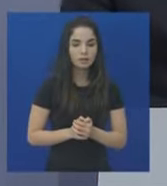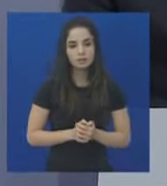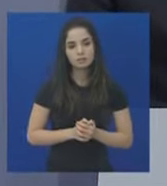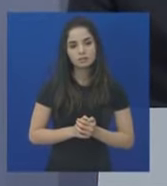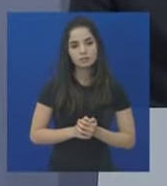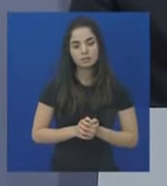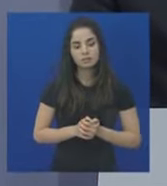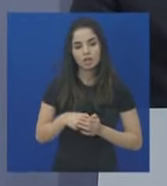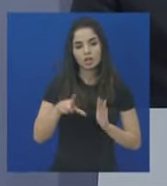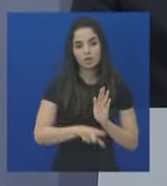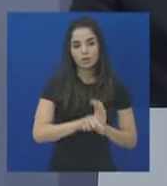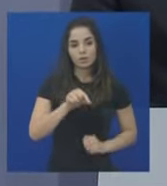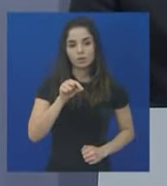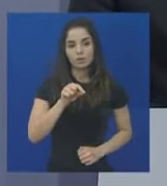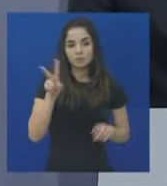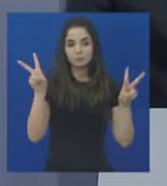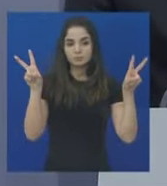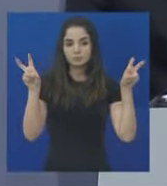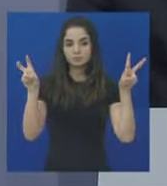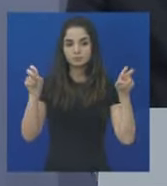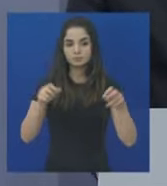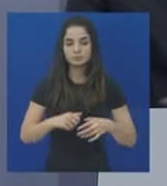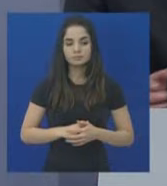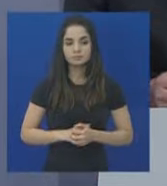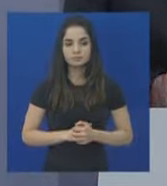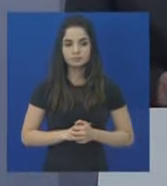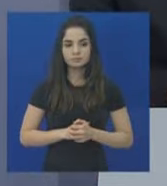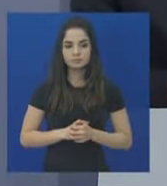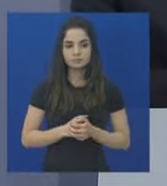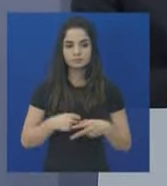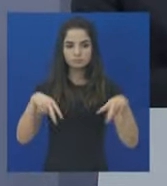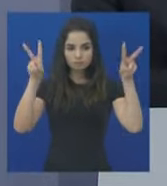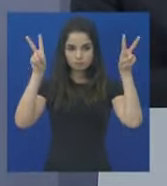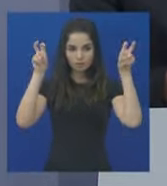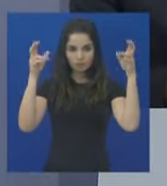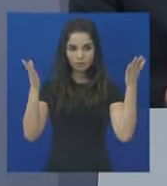debate, vou sortear mais um tema específico.